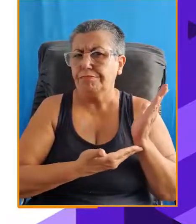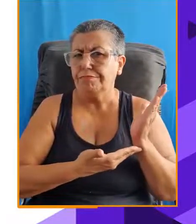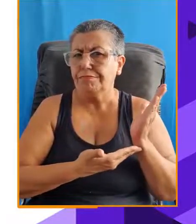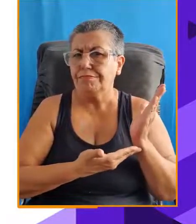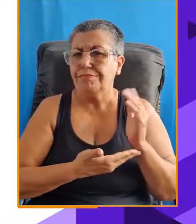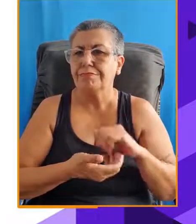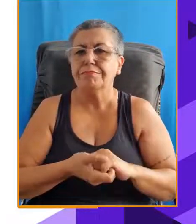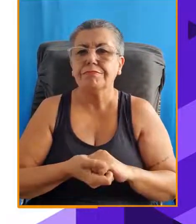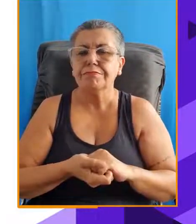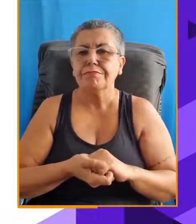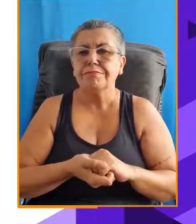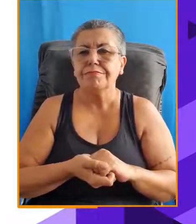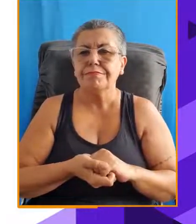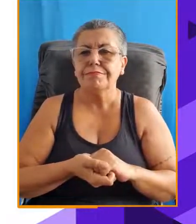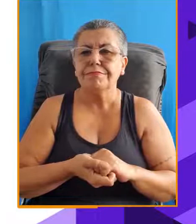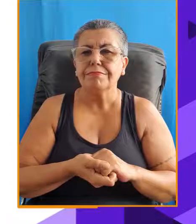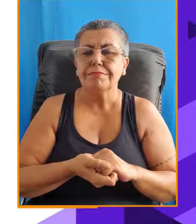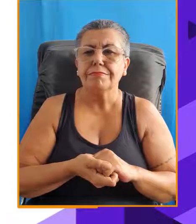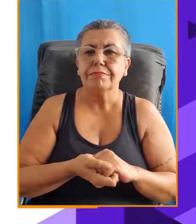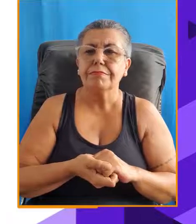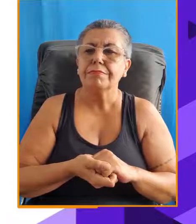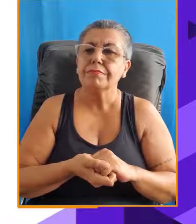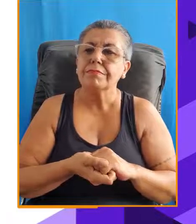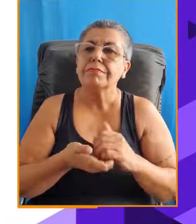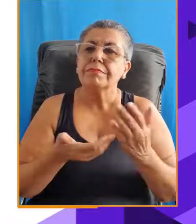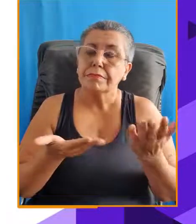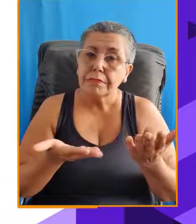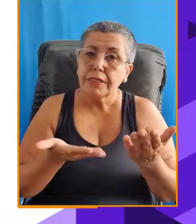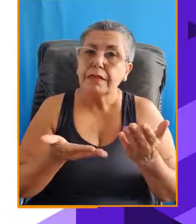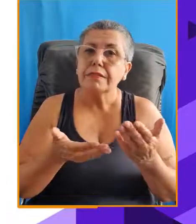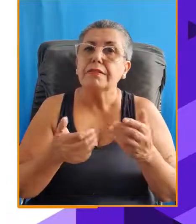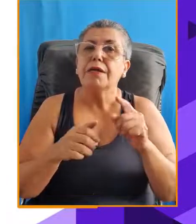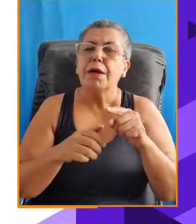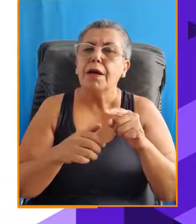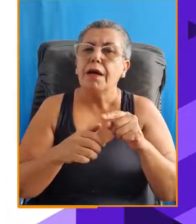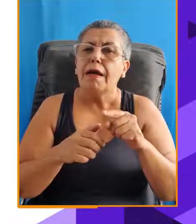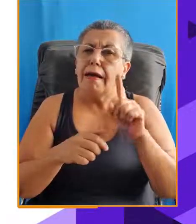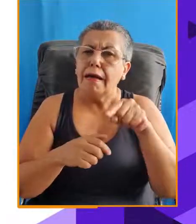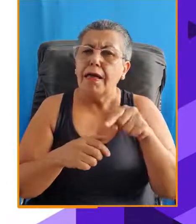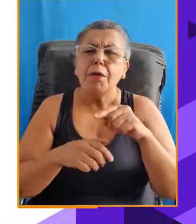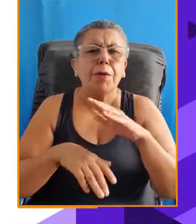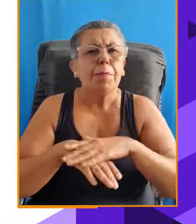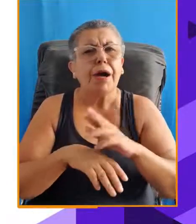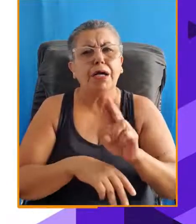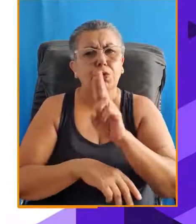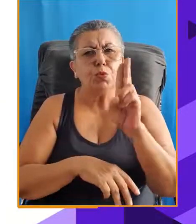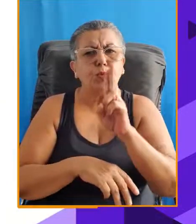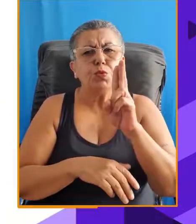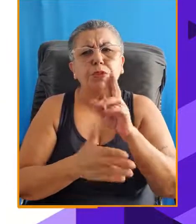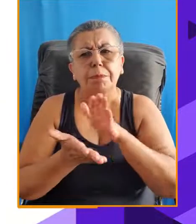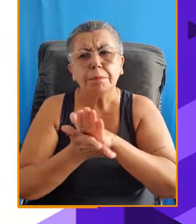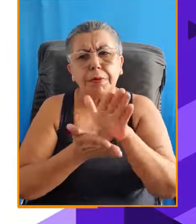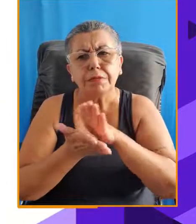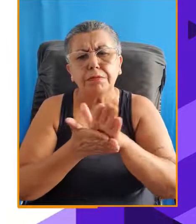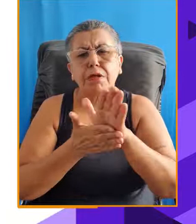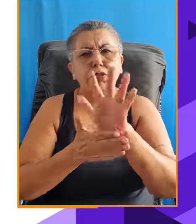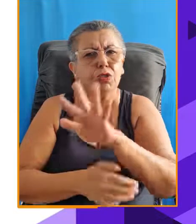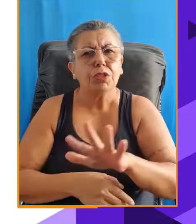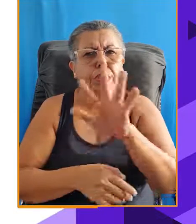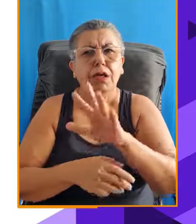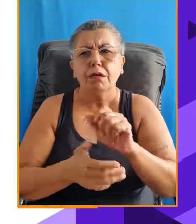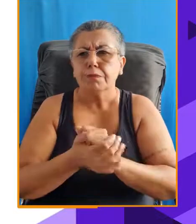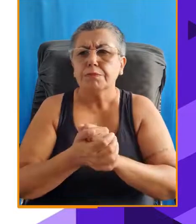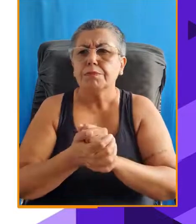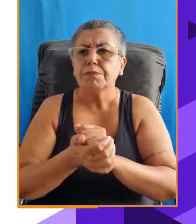de amarelo e 100% de preto. Esse padrão de cores é o mais utilizado para impressos em geral,